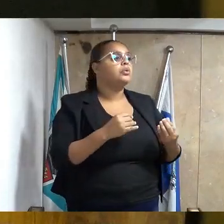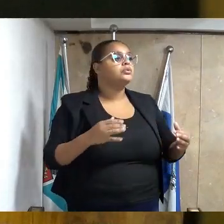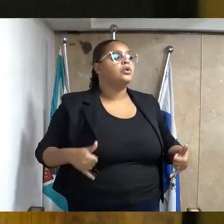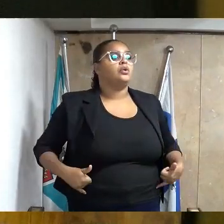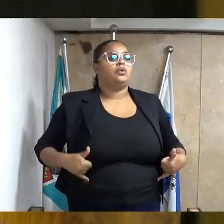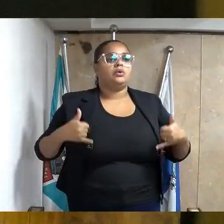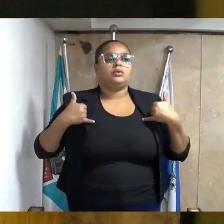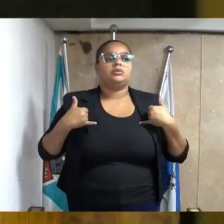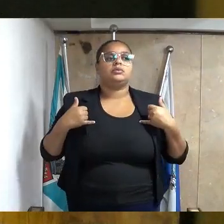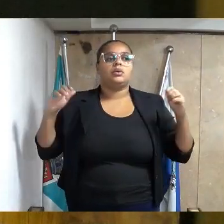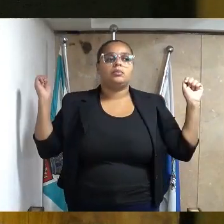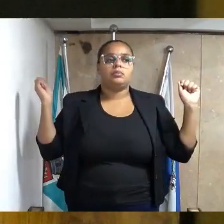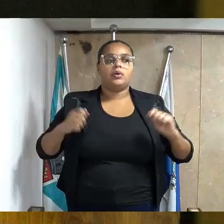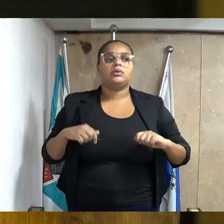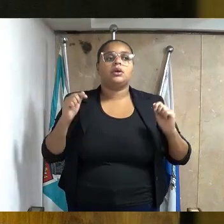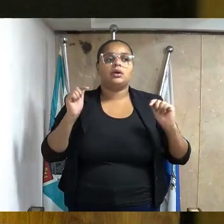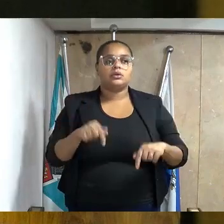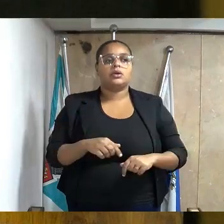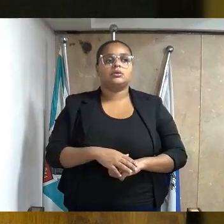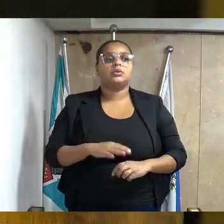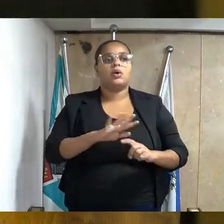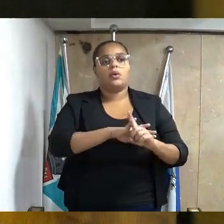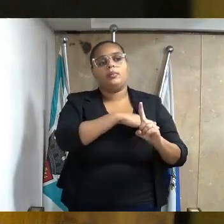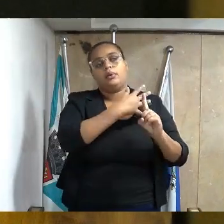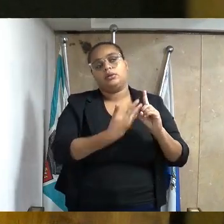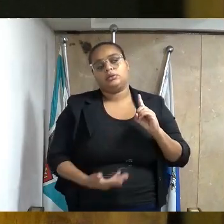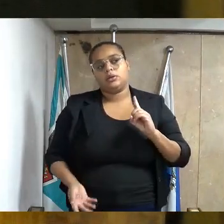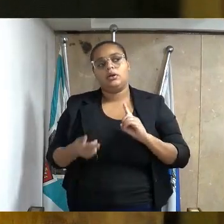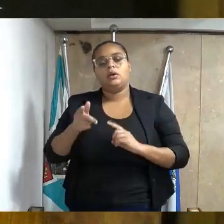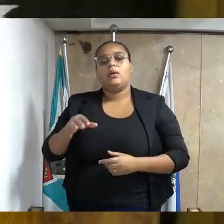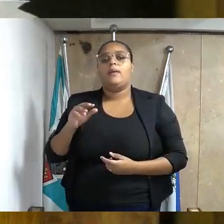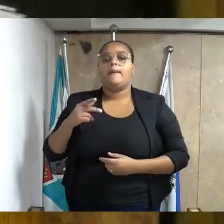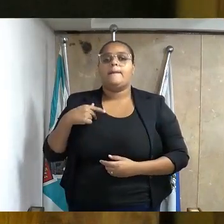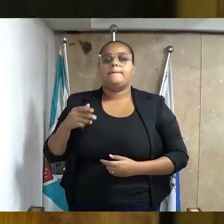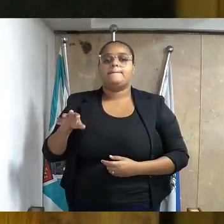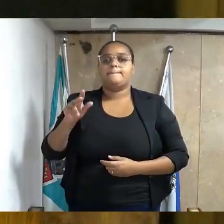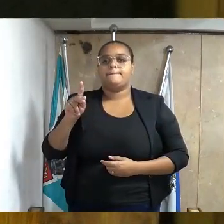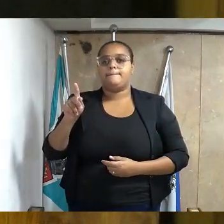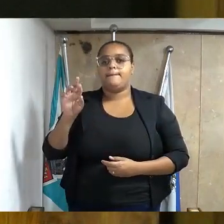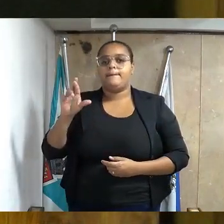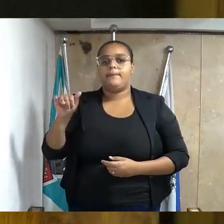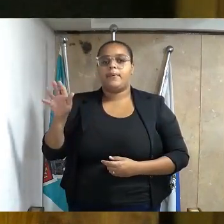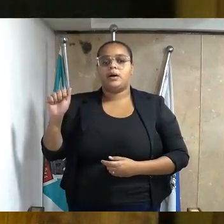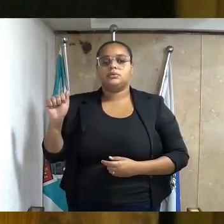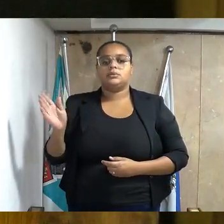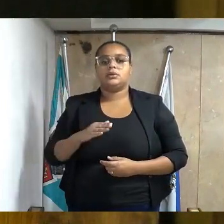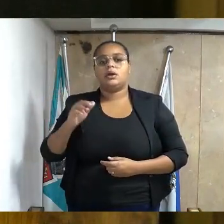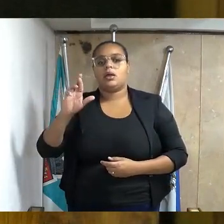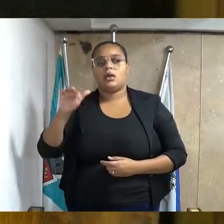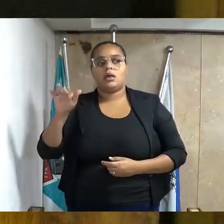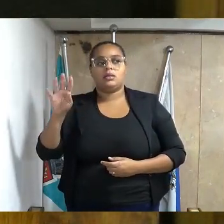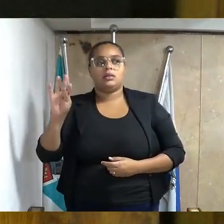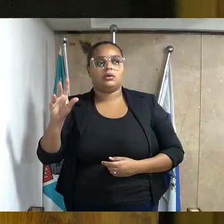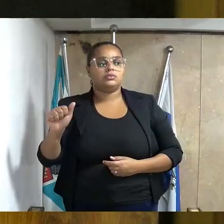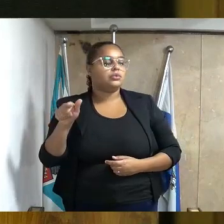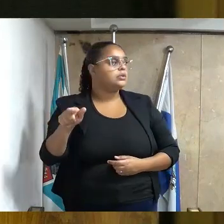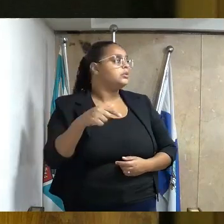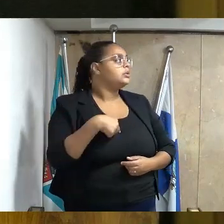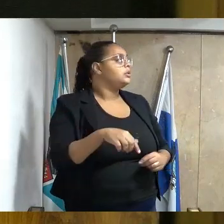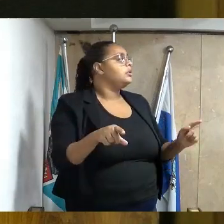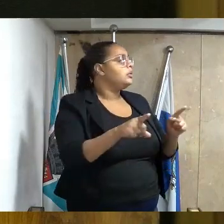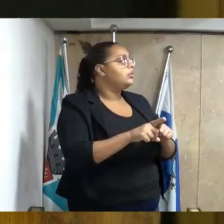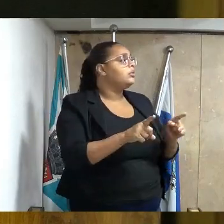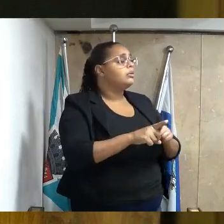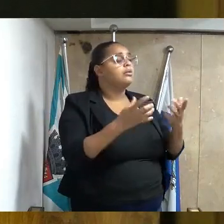em poder essa casa homenagear o Padre Renato. Senhor presidente, eu queria de uma